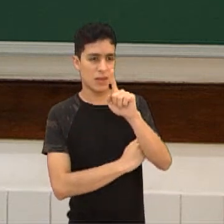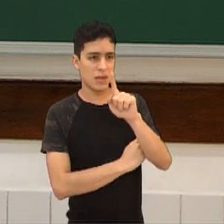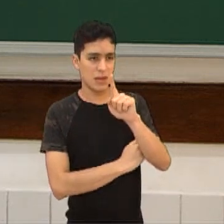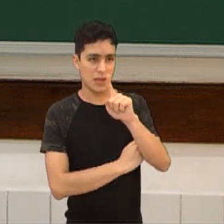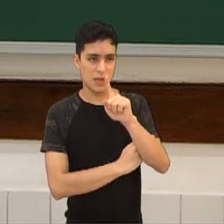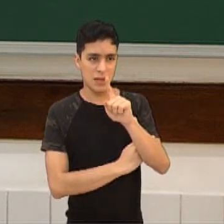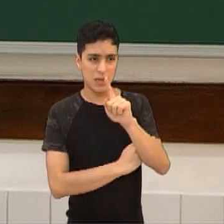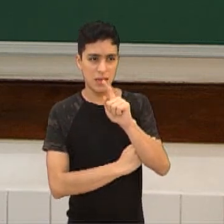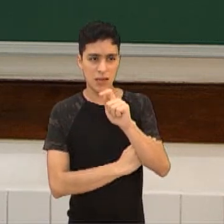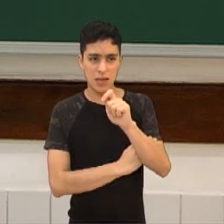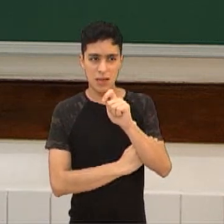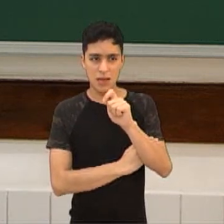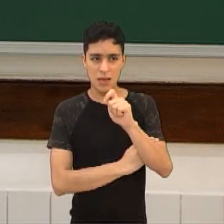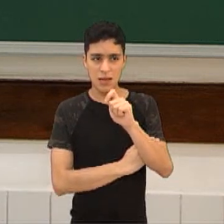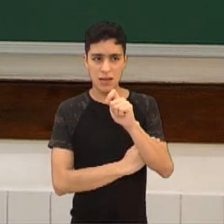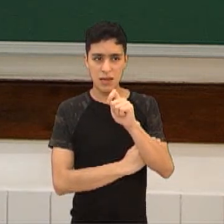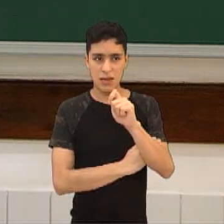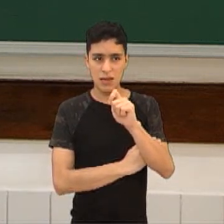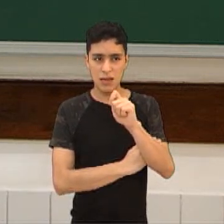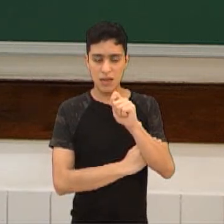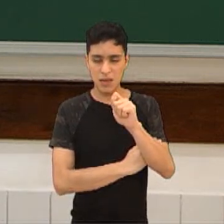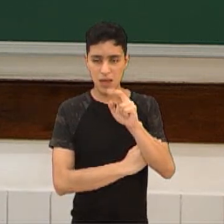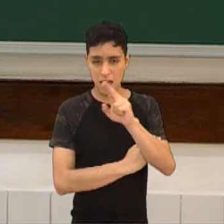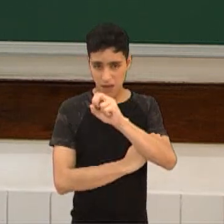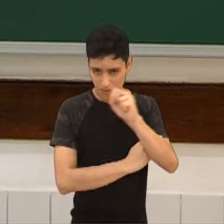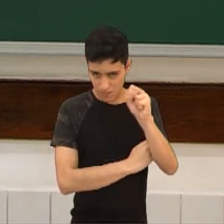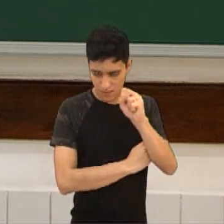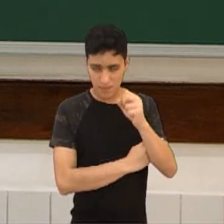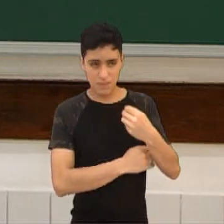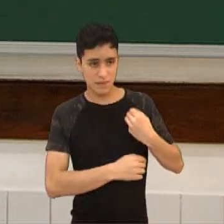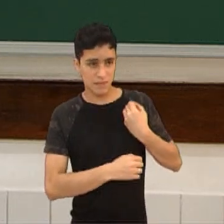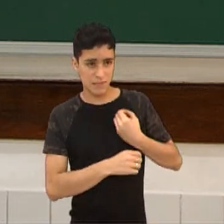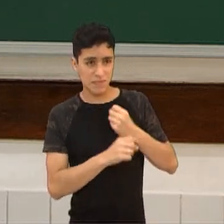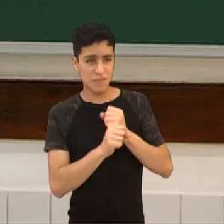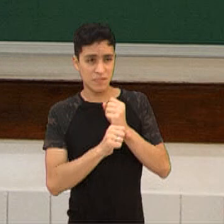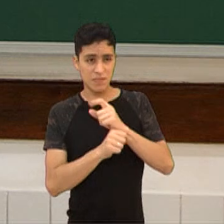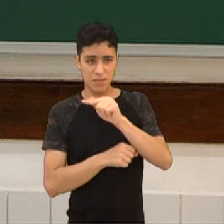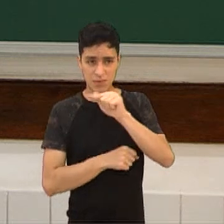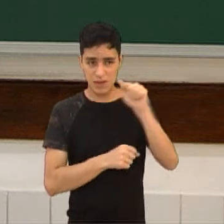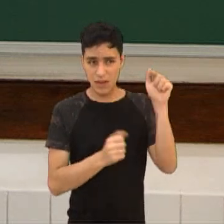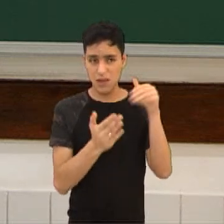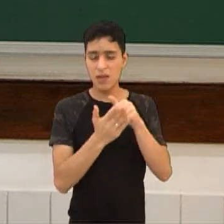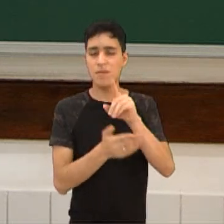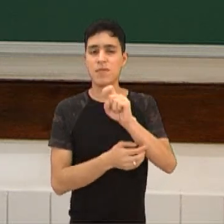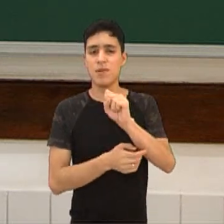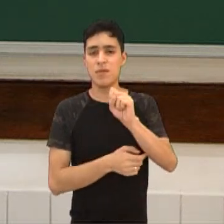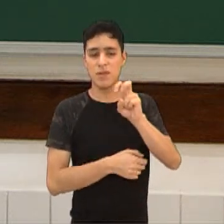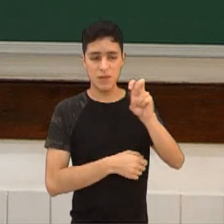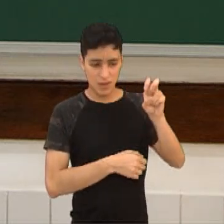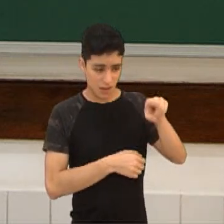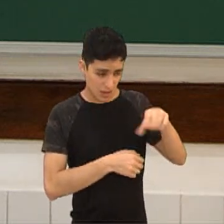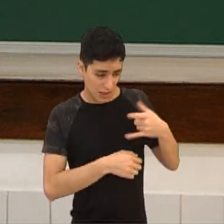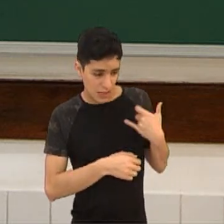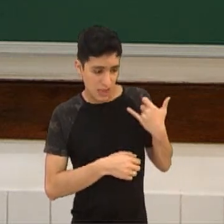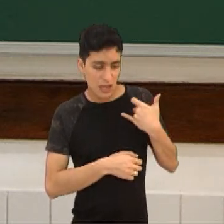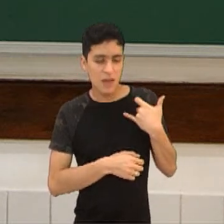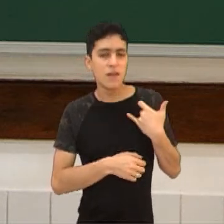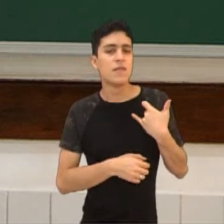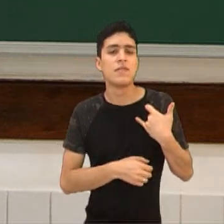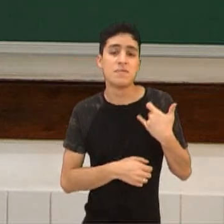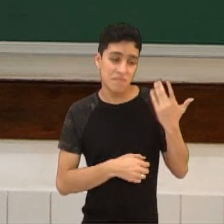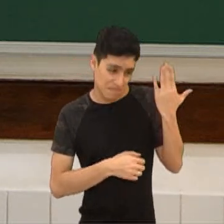Gauss, que viveu aí entre 1777 até 1855, ele com 7 anos,